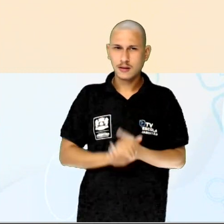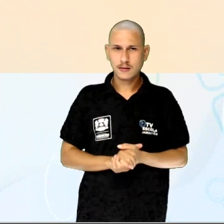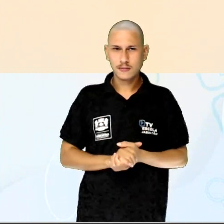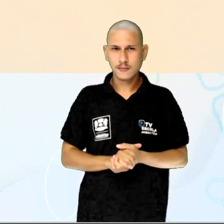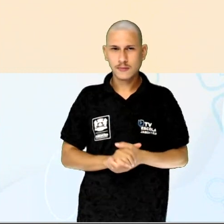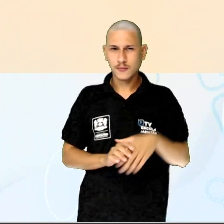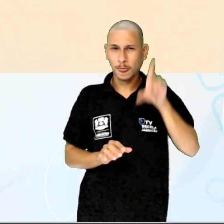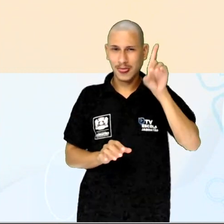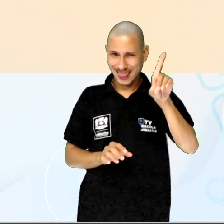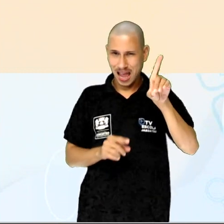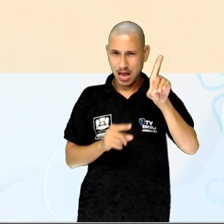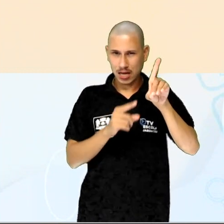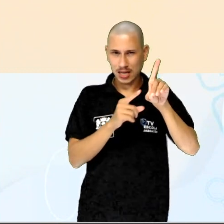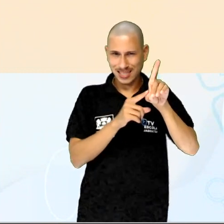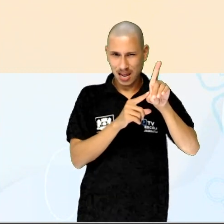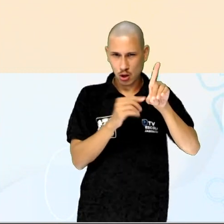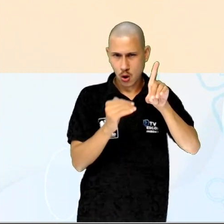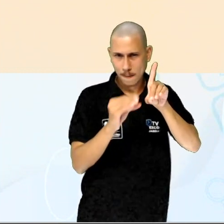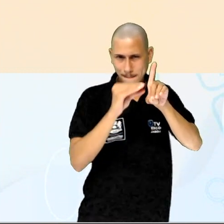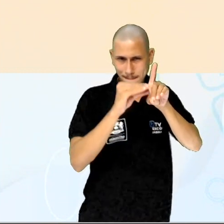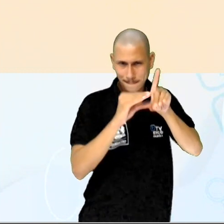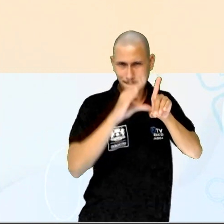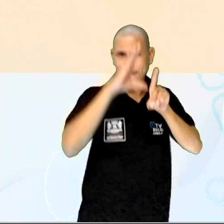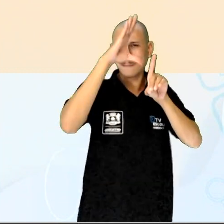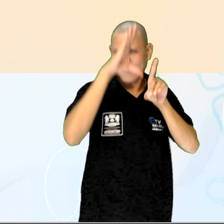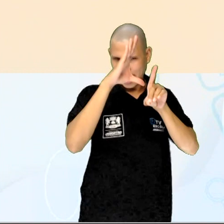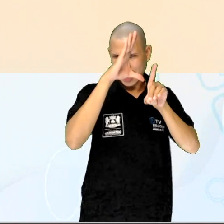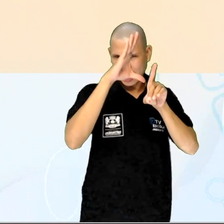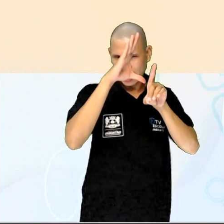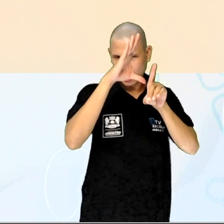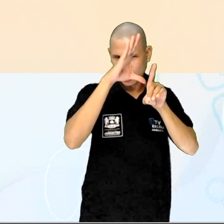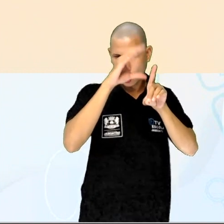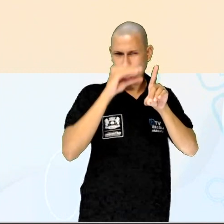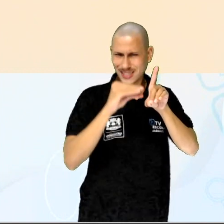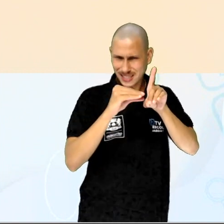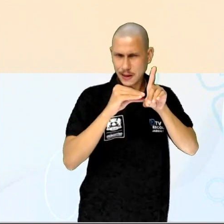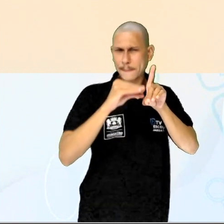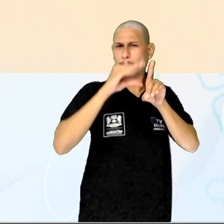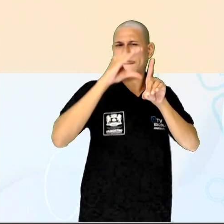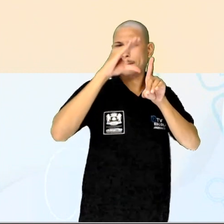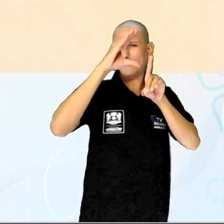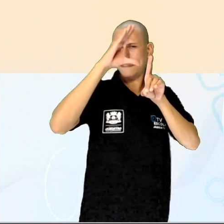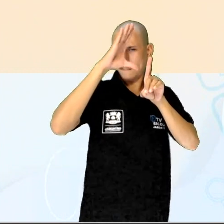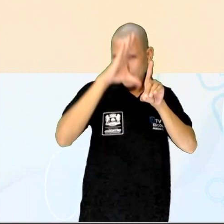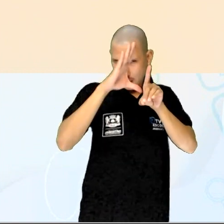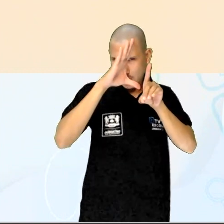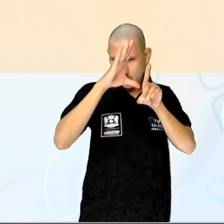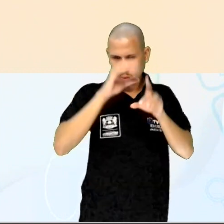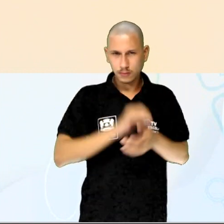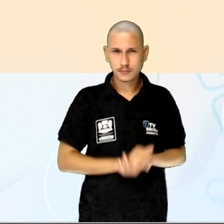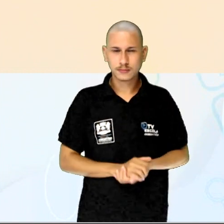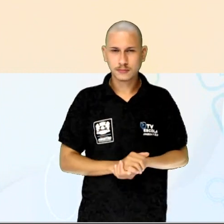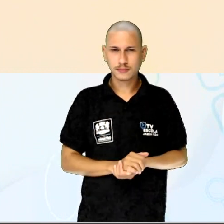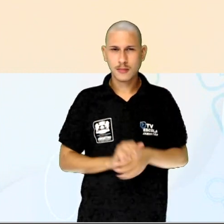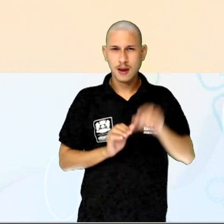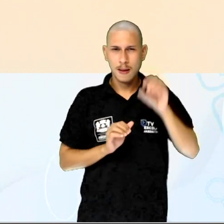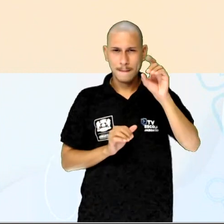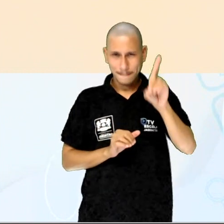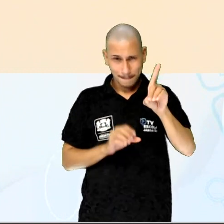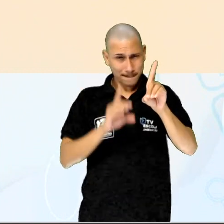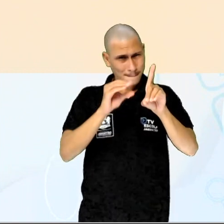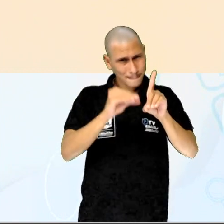que ele tem duas diagonais, né? A diagonal é esse segmento que liga um vértice ao vértice que está na outra extremidade. Então vai ser a diagonal